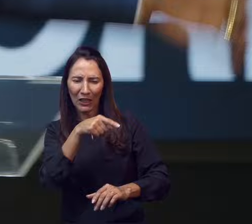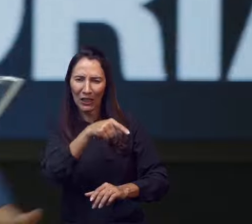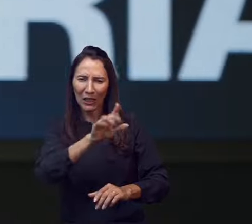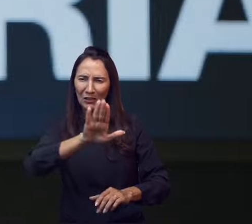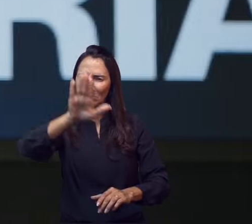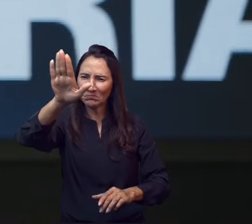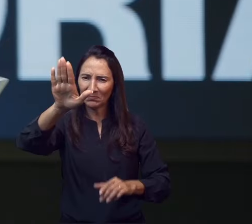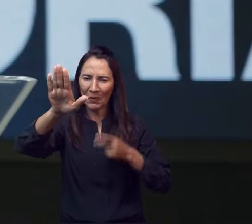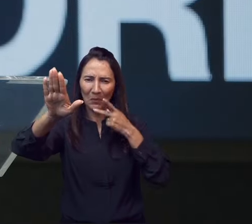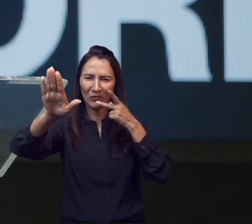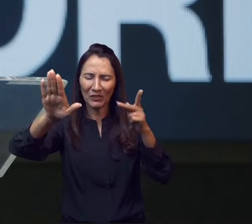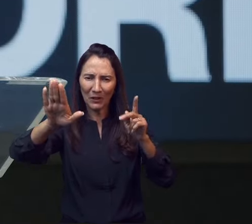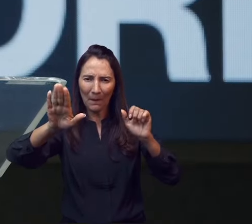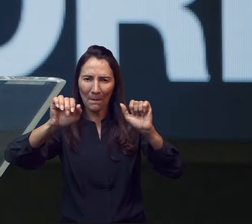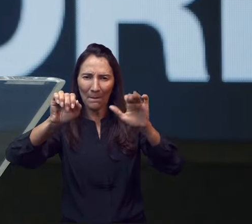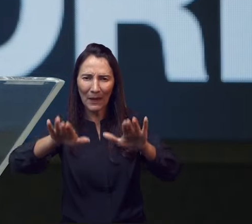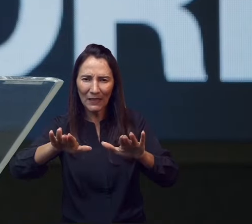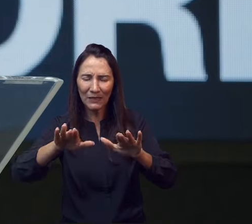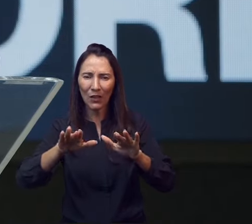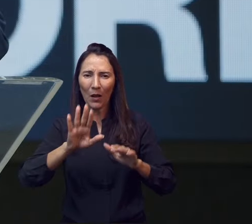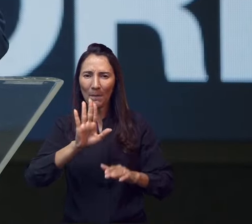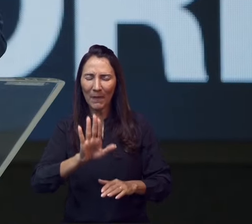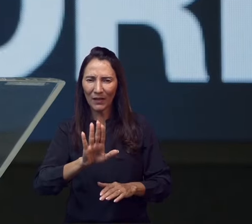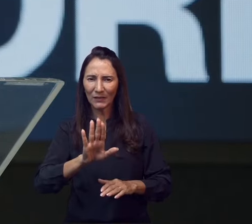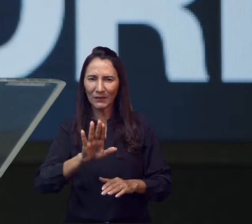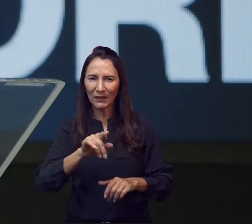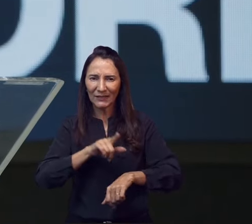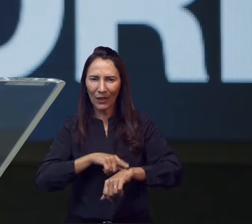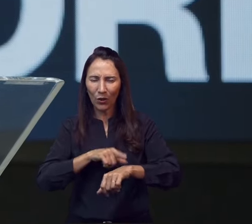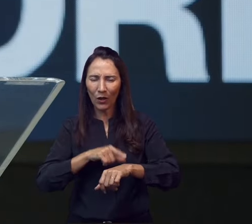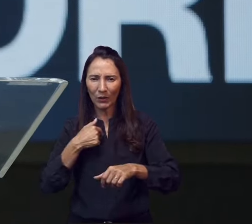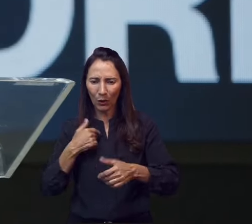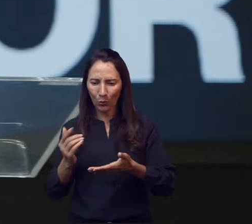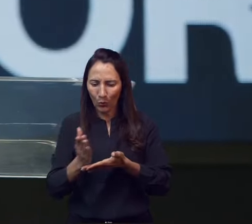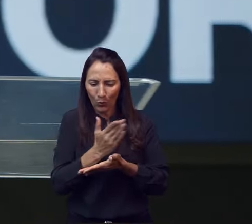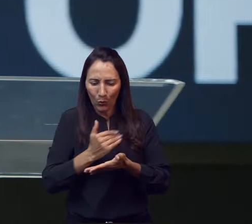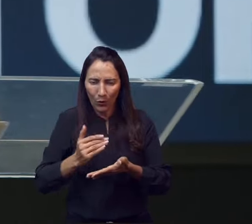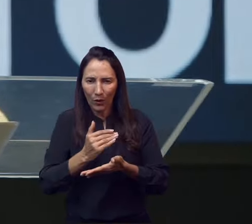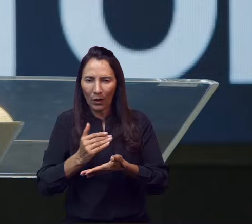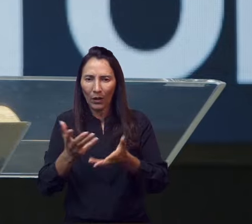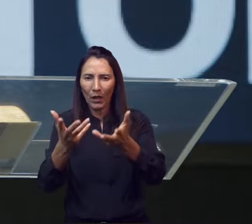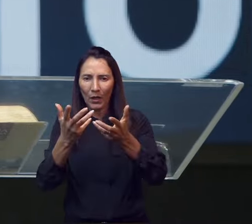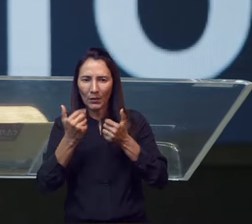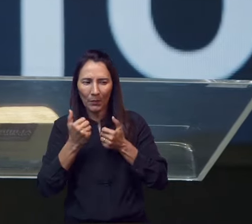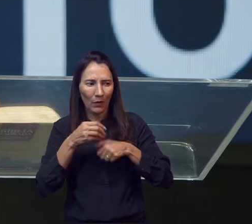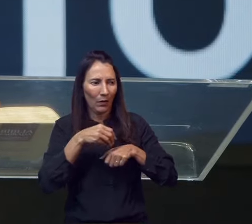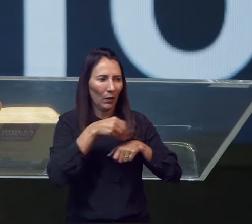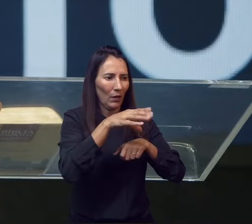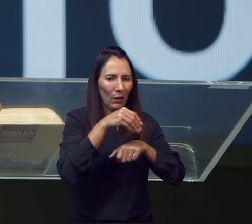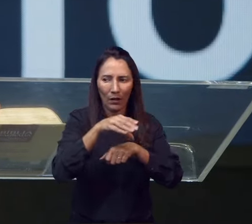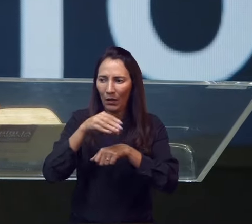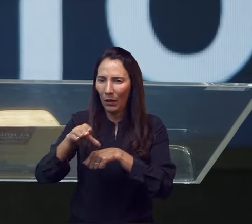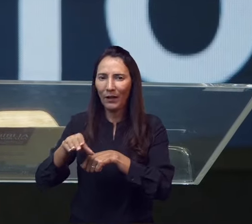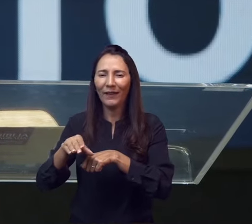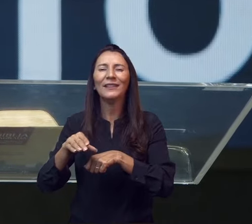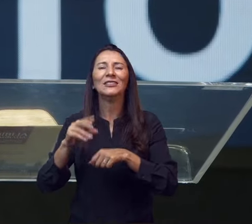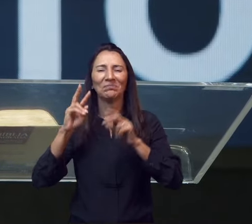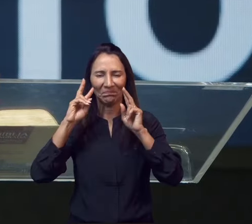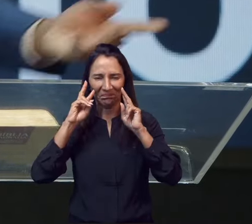da sua oração é simples mas quando eu reparto eu também estou dizendo eu